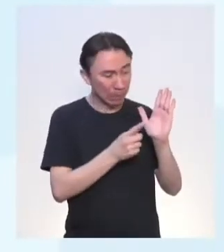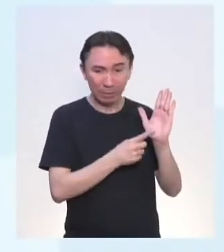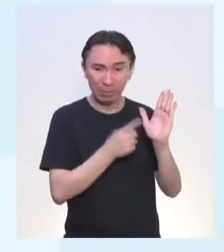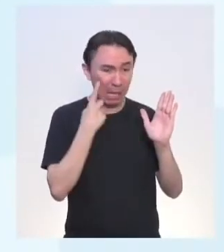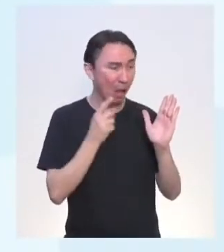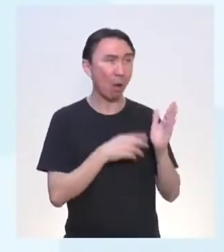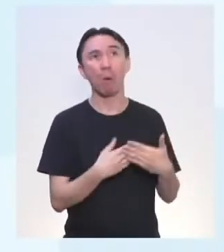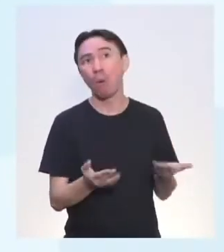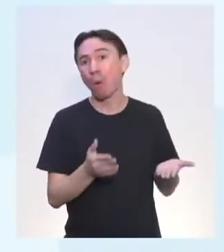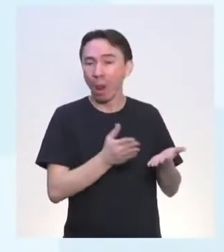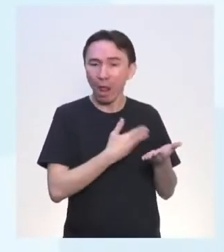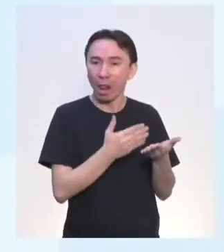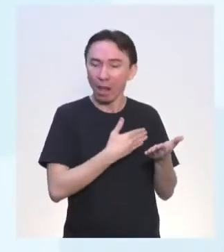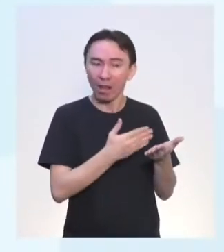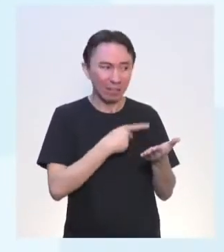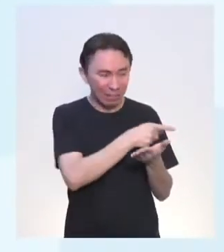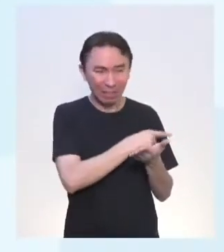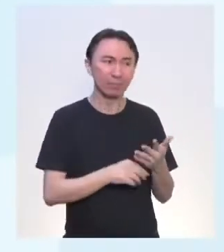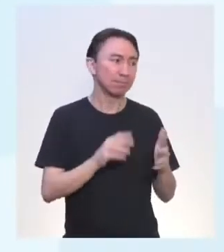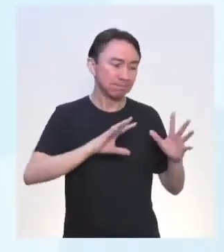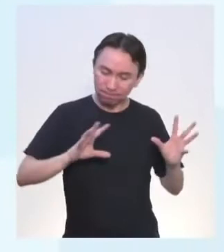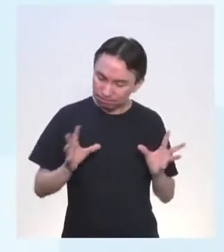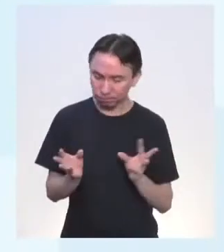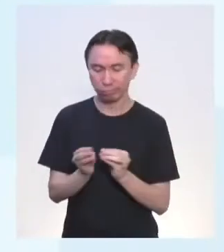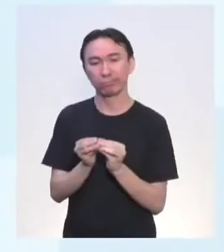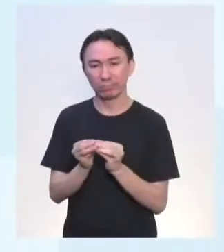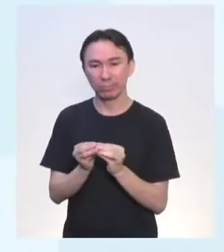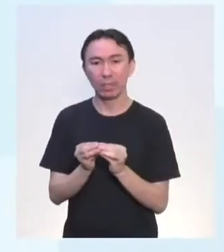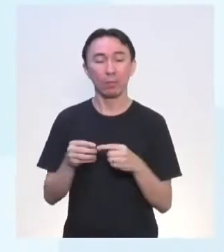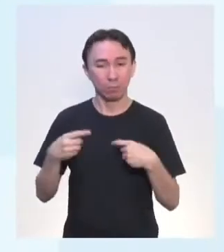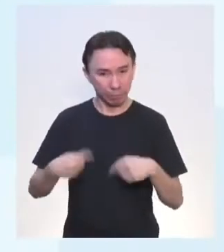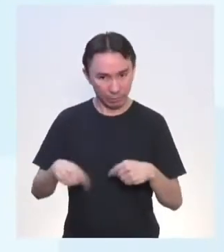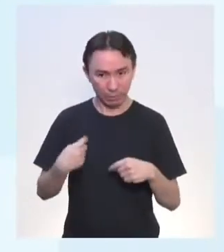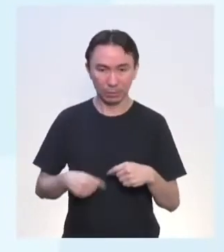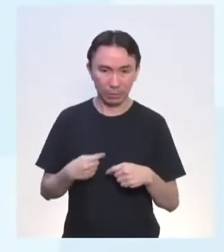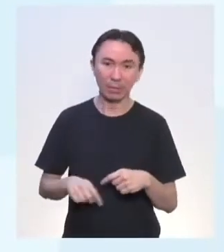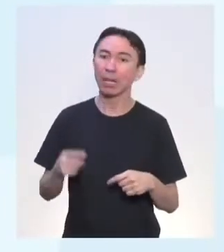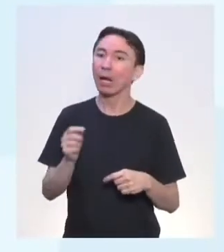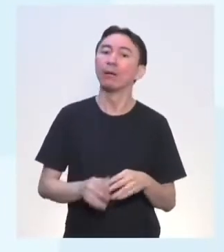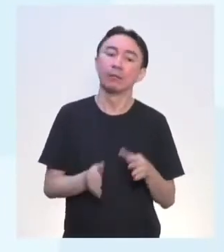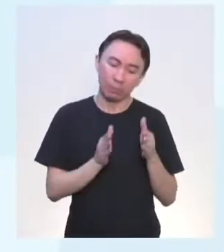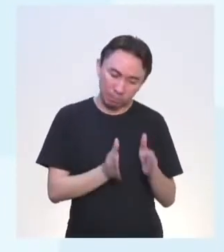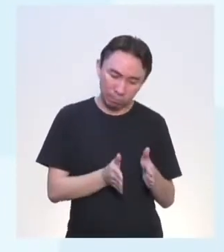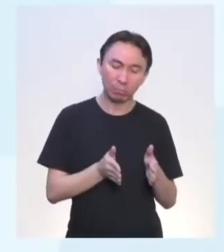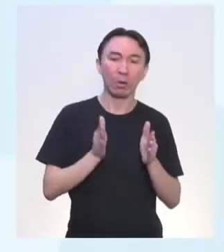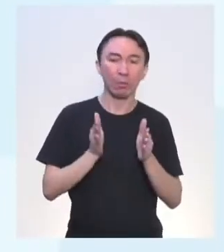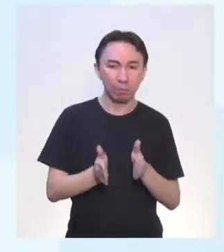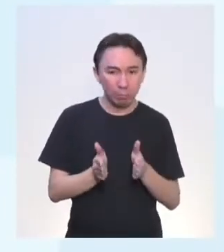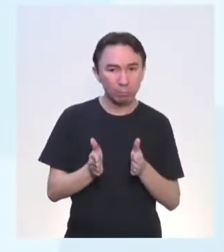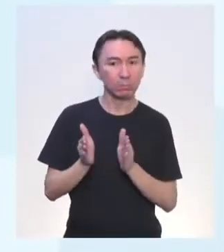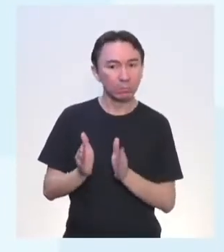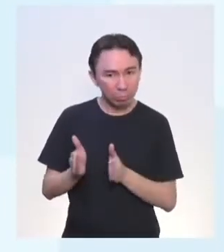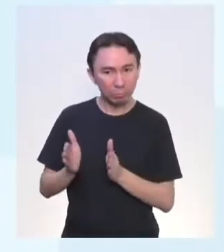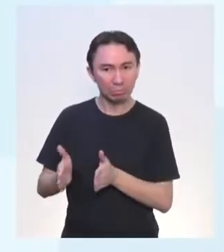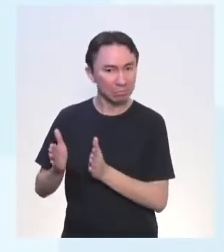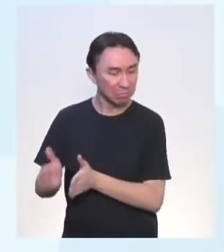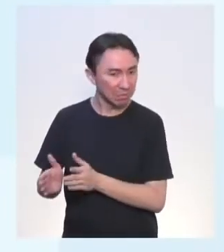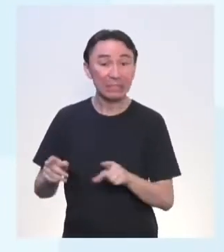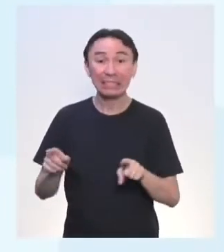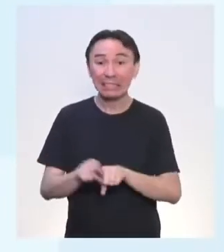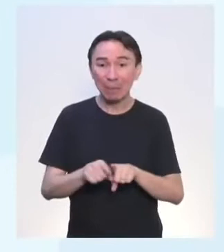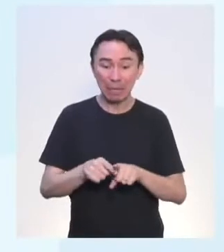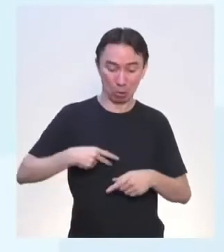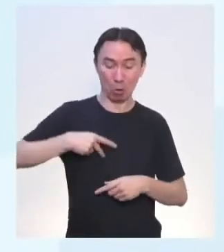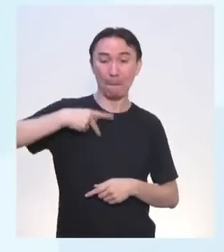uma obra. Deve ser conciso, apresentando ideias bem organizadas e hierarquizadas, devendo-se evitar